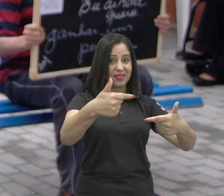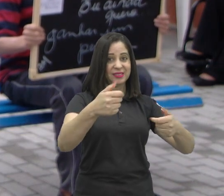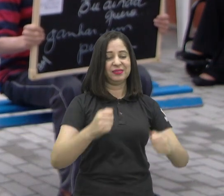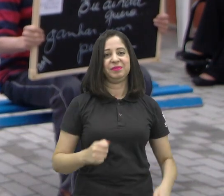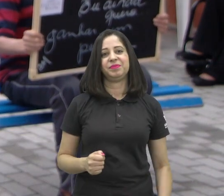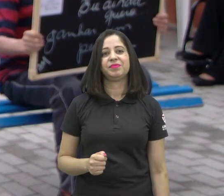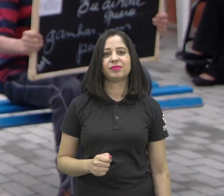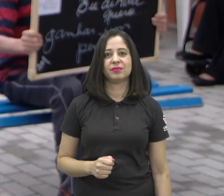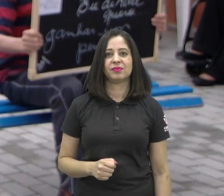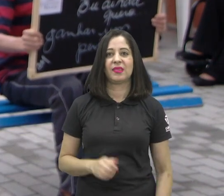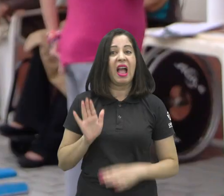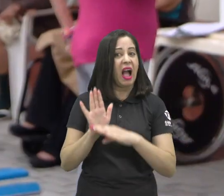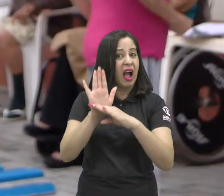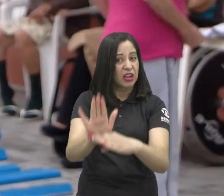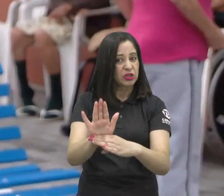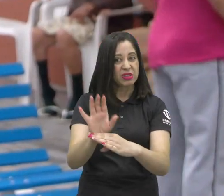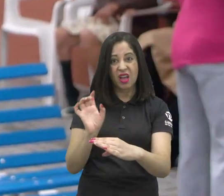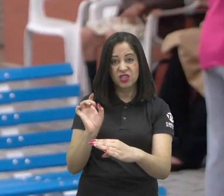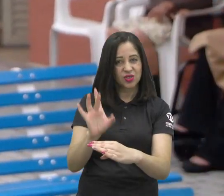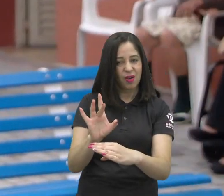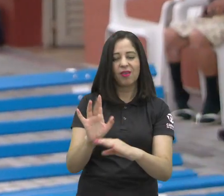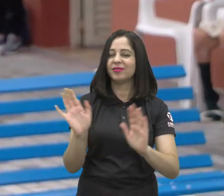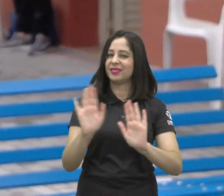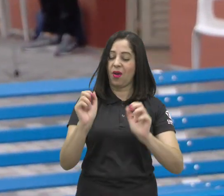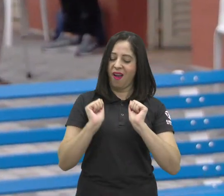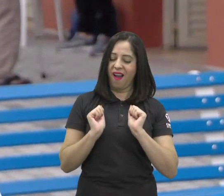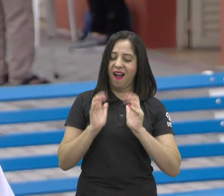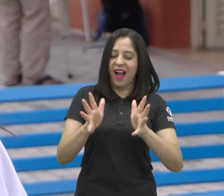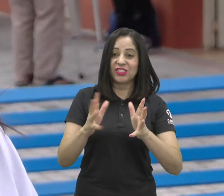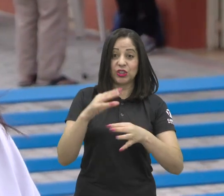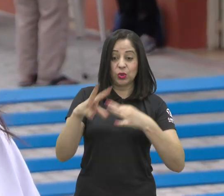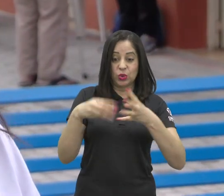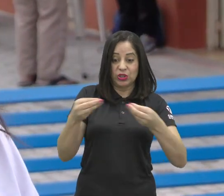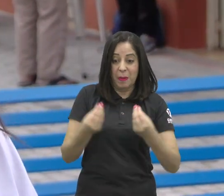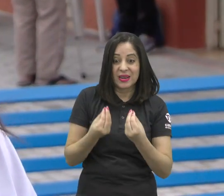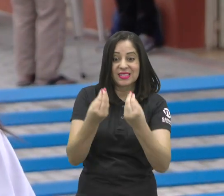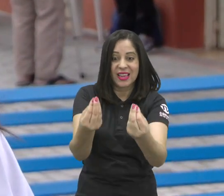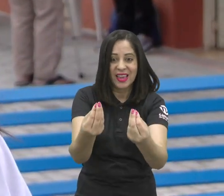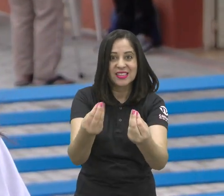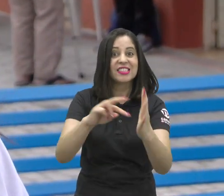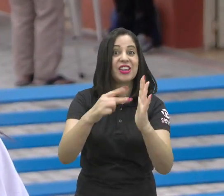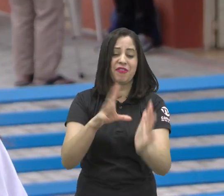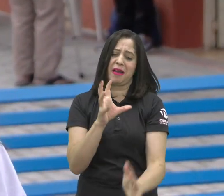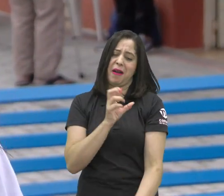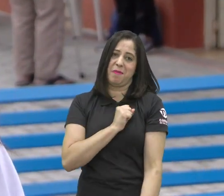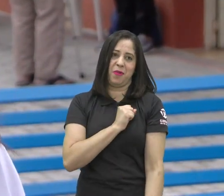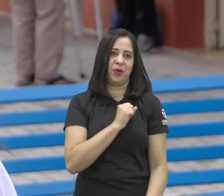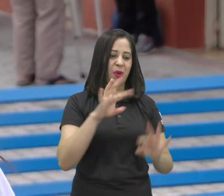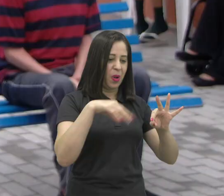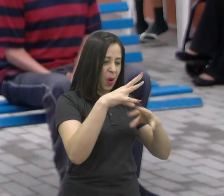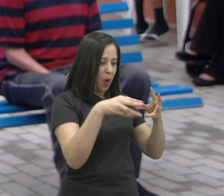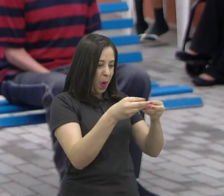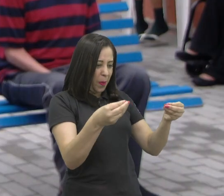enquanto sociedade, não costumamos olhar. Muito mais do que ajudar, para Renata, o gesto de dar um presente é um ato de